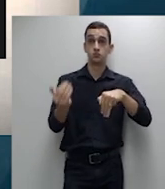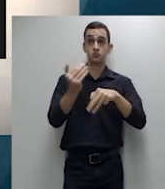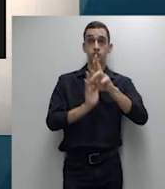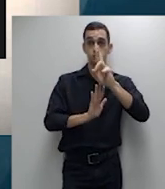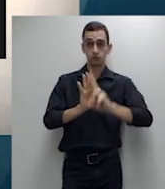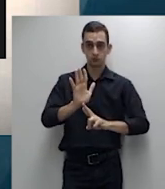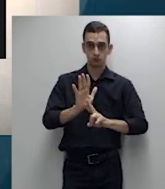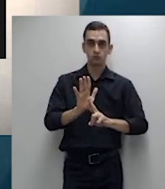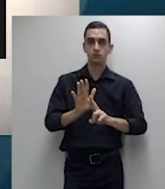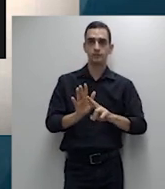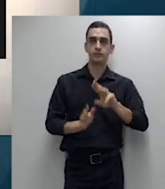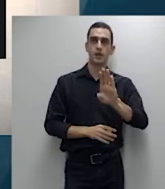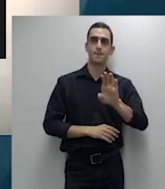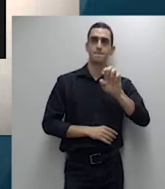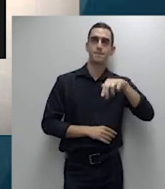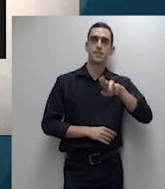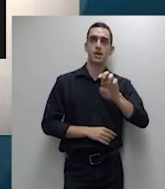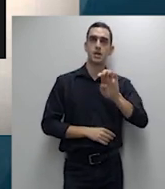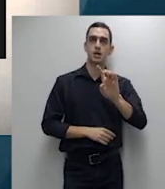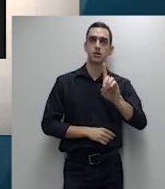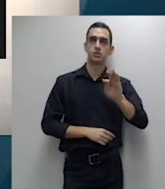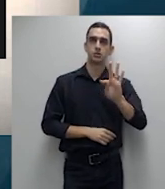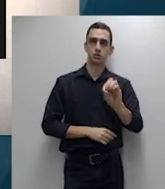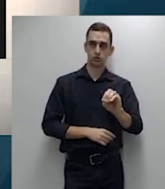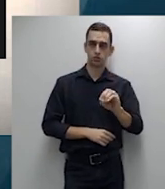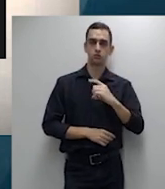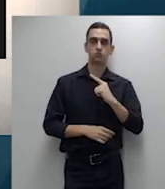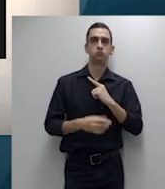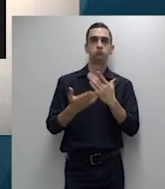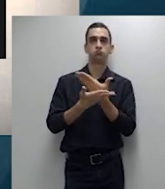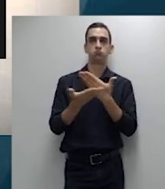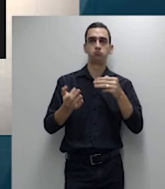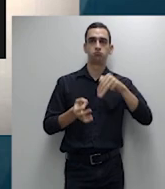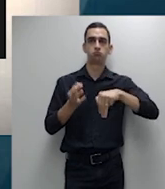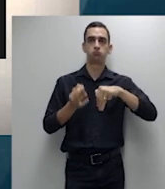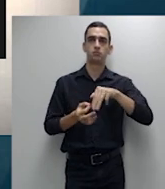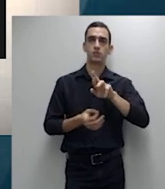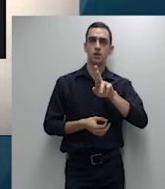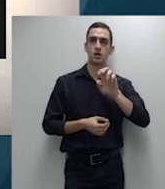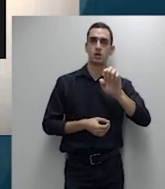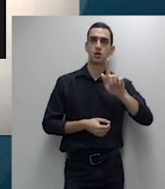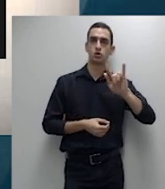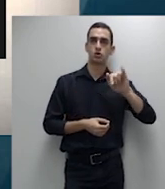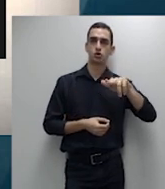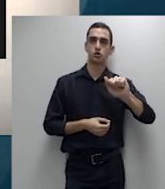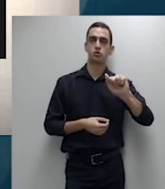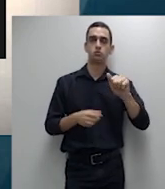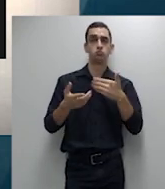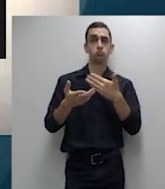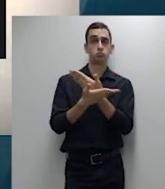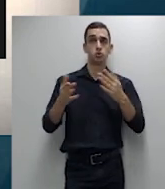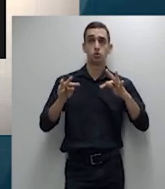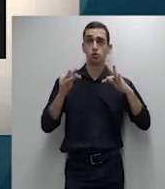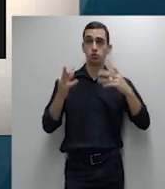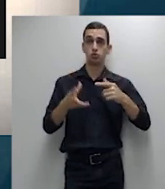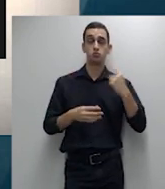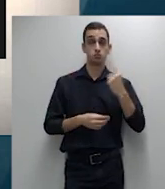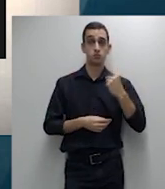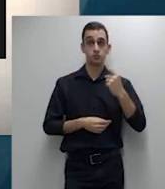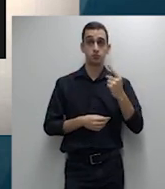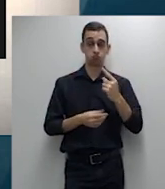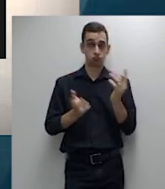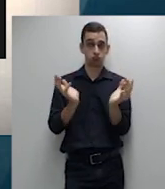caso eles são Benedito Gonçalves ministra Regina Helena Costa demais ministros da primeira turma é